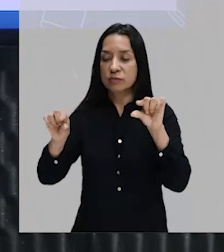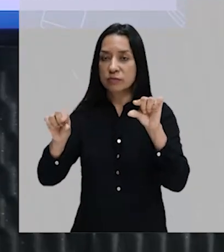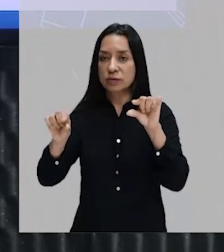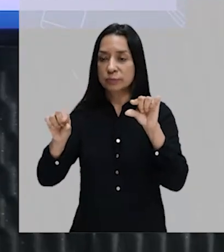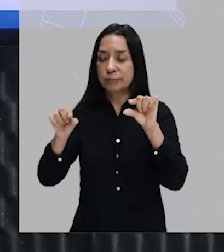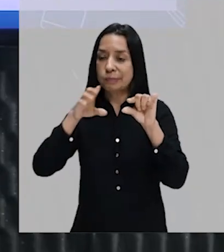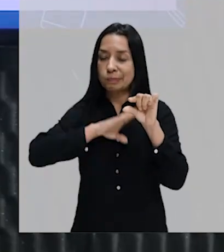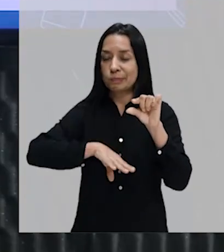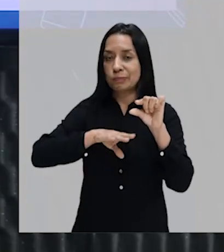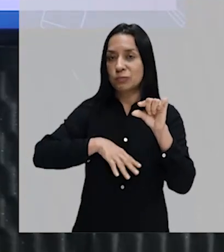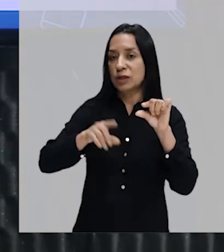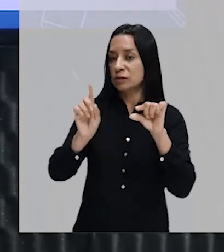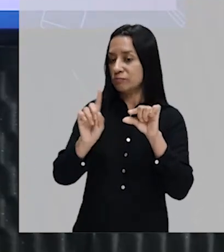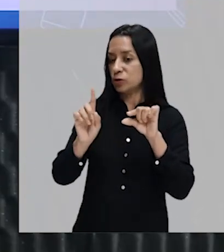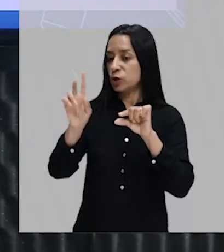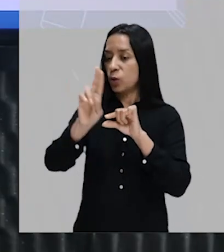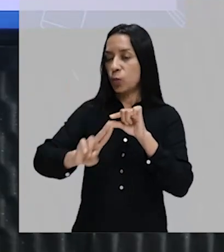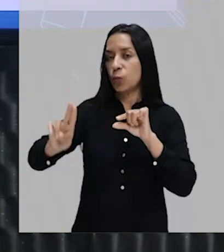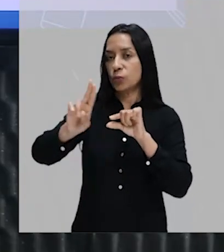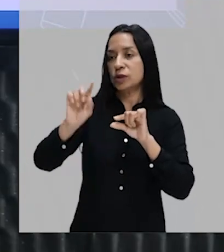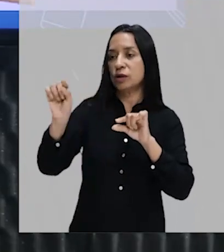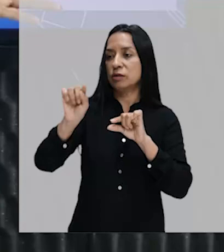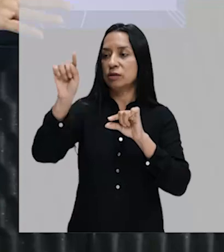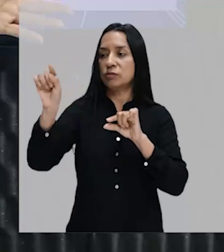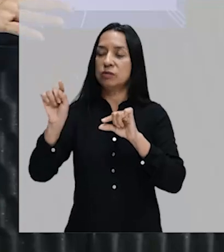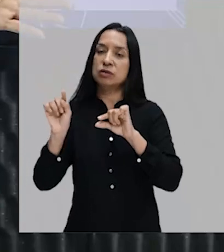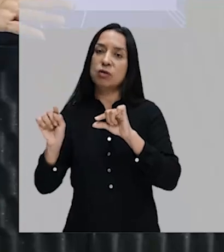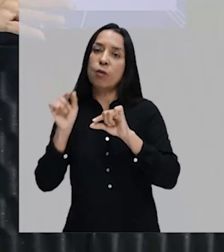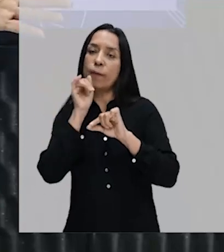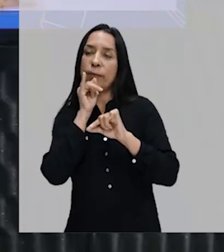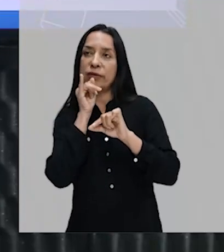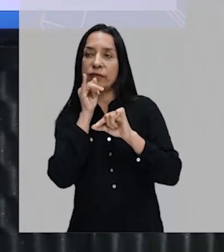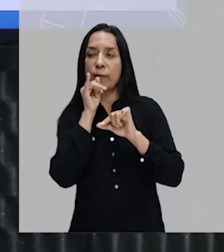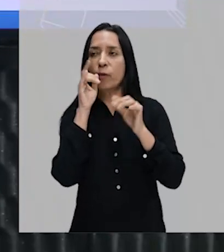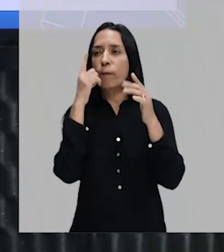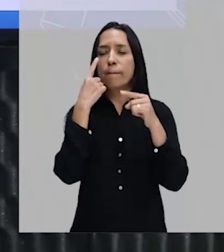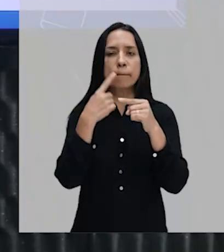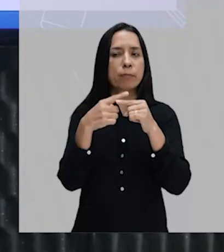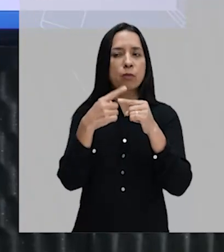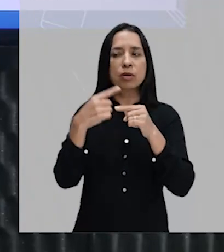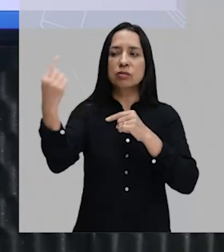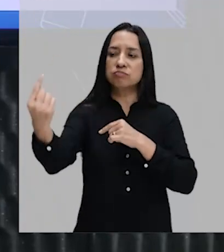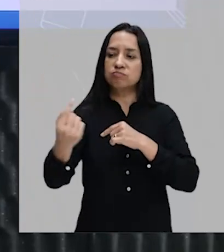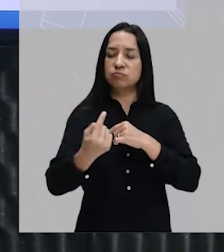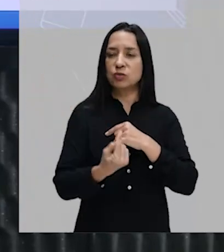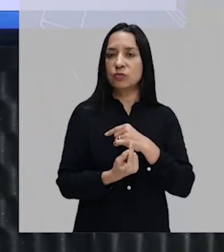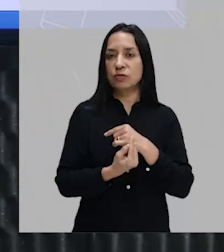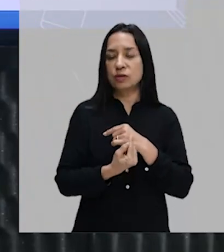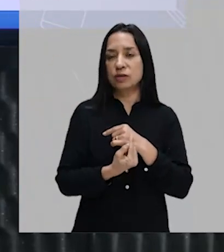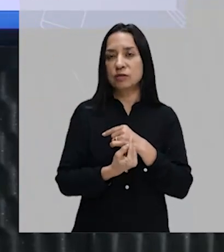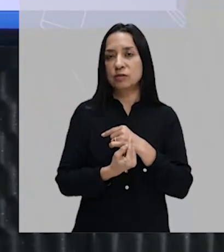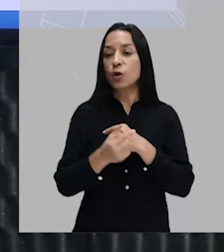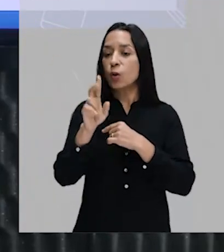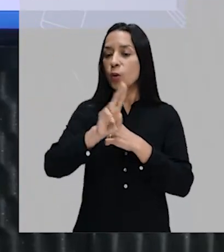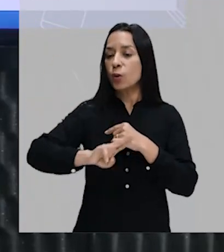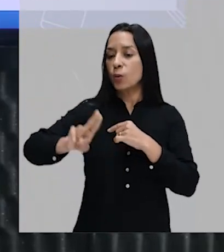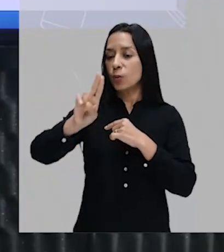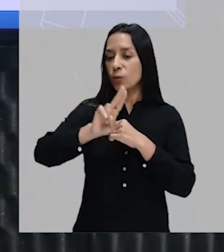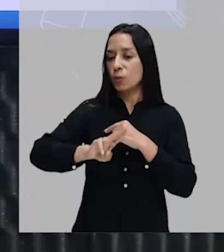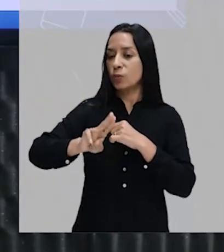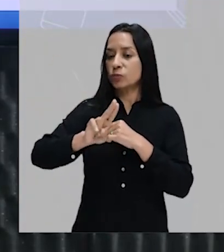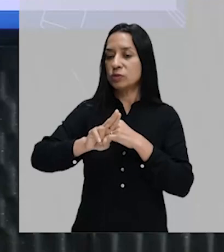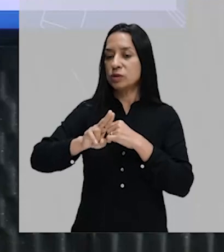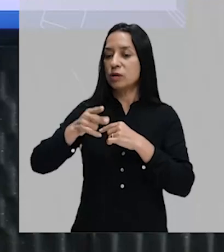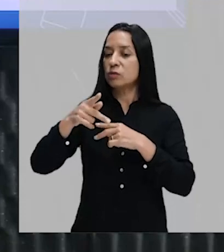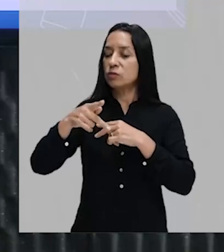interrogação. Por que você não veio? Eu sei, eu estou utilizando um pronome interrogativo, porque é um